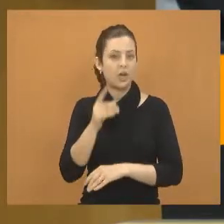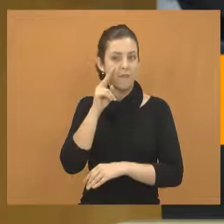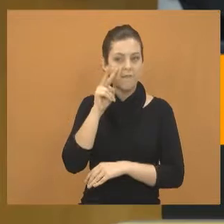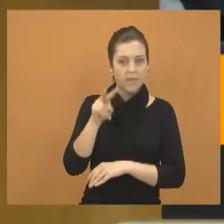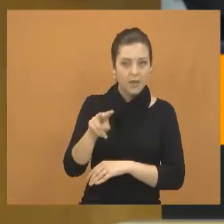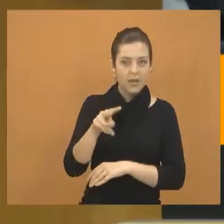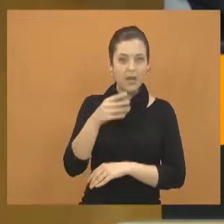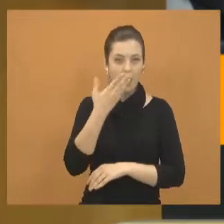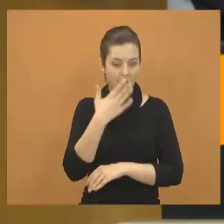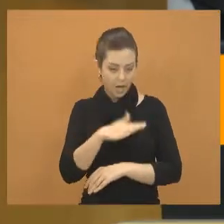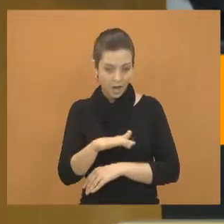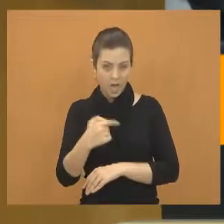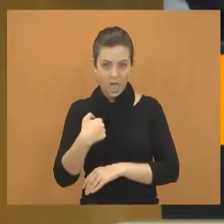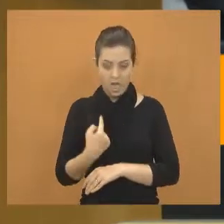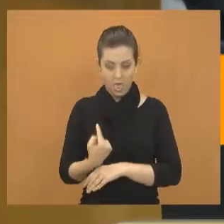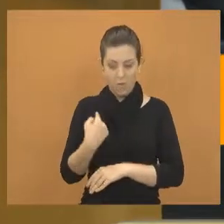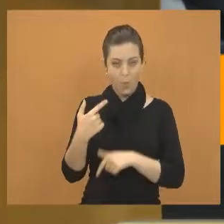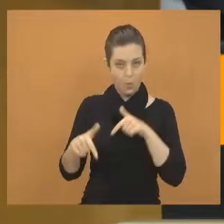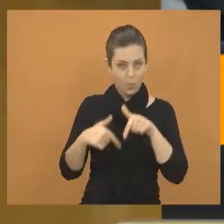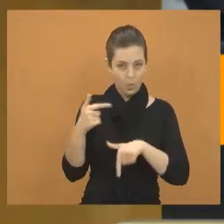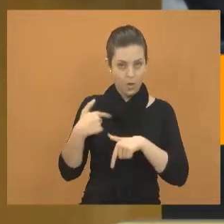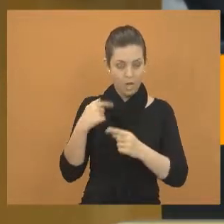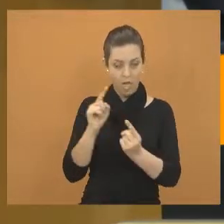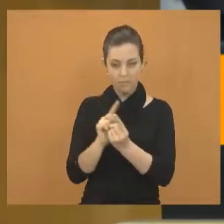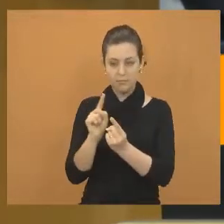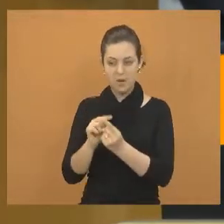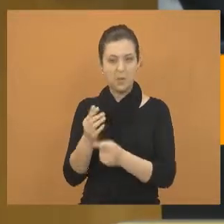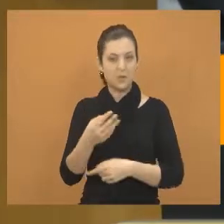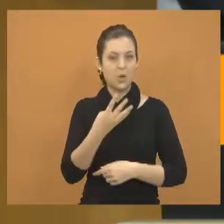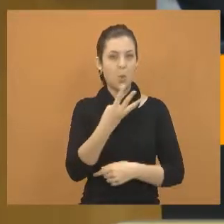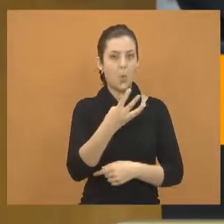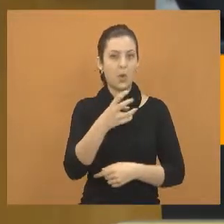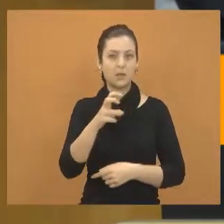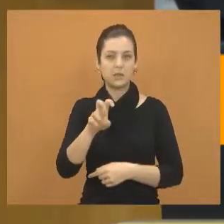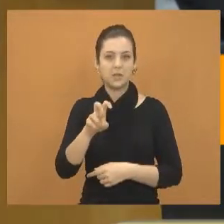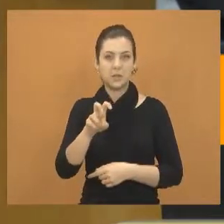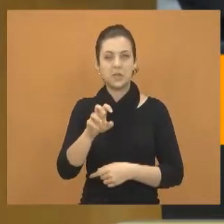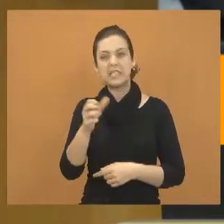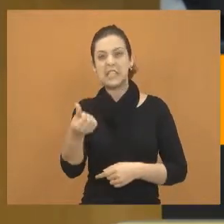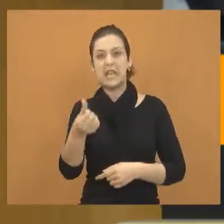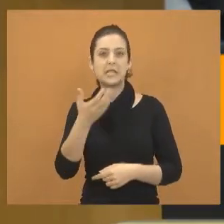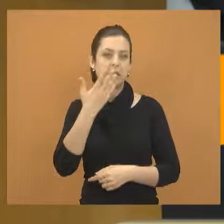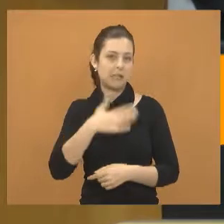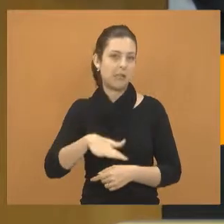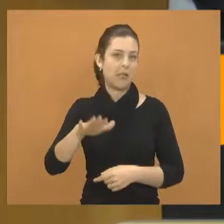no setor de pediatria, quando eu tinha, que atendia 4, 5, 6 crianças